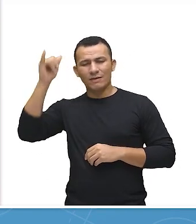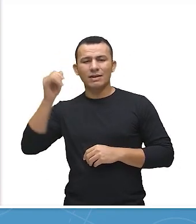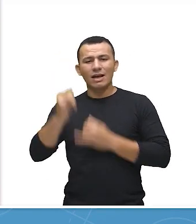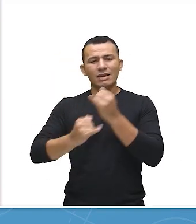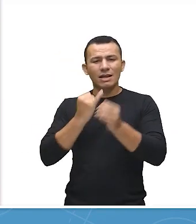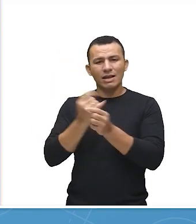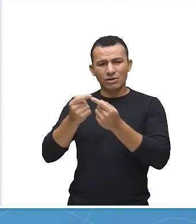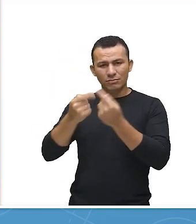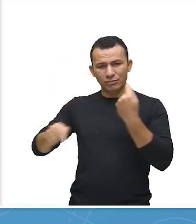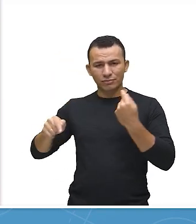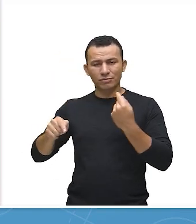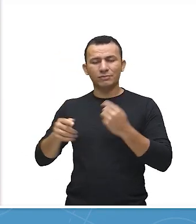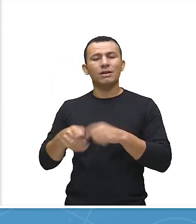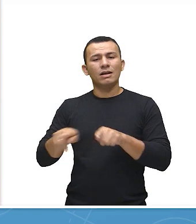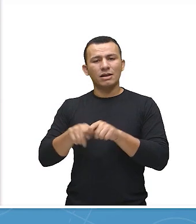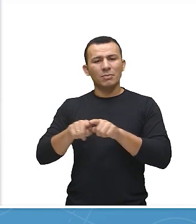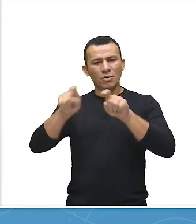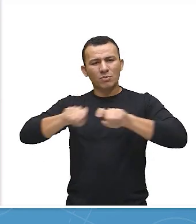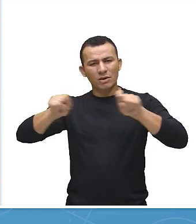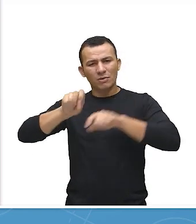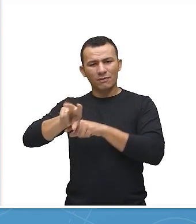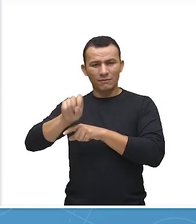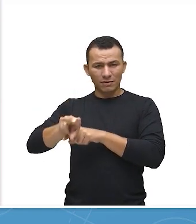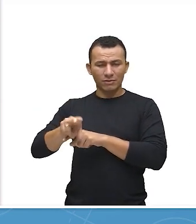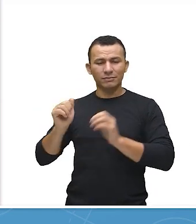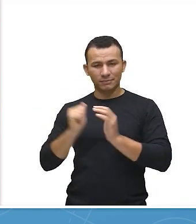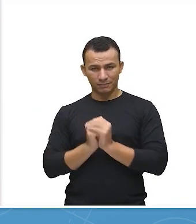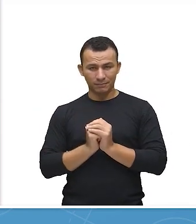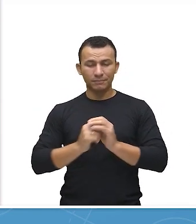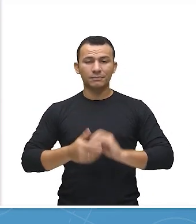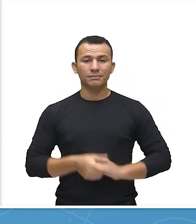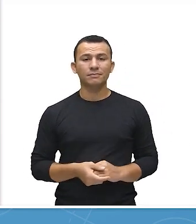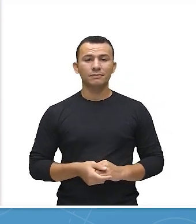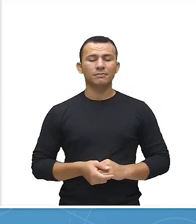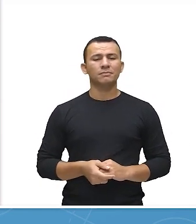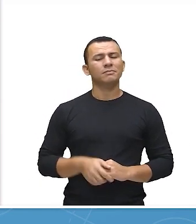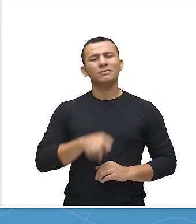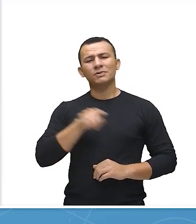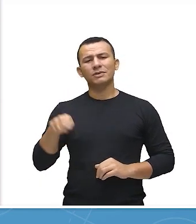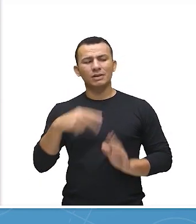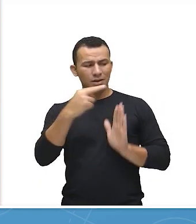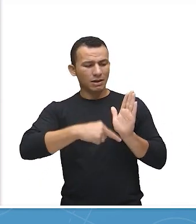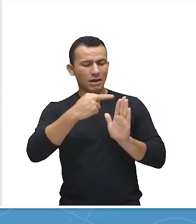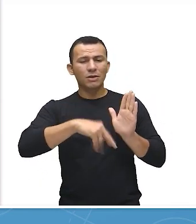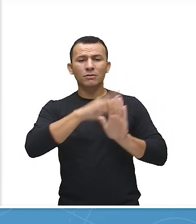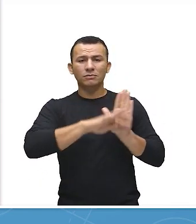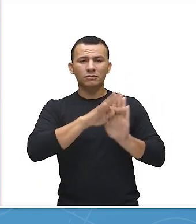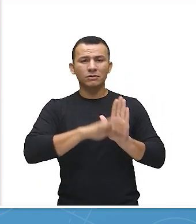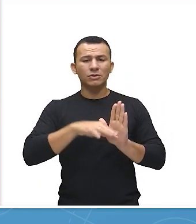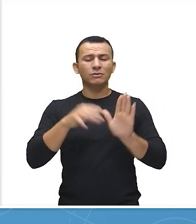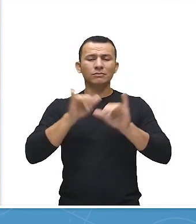hipertexto. Seja feita a vossa conexão, assim no real como no virtual. O download nosso de cada dia nos dai